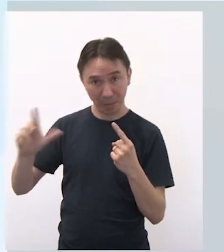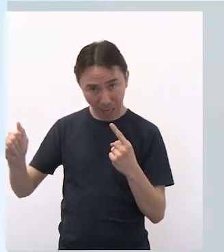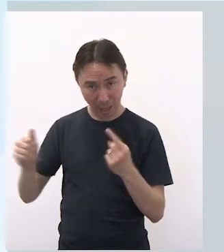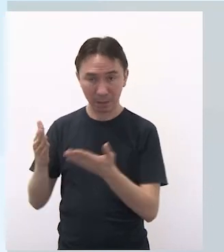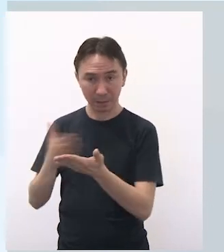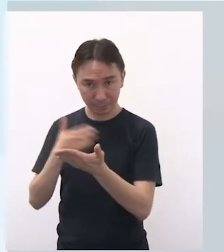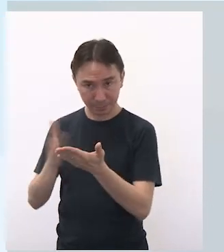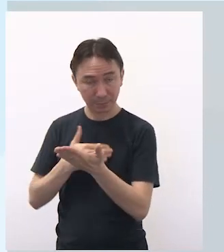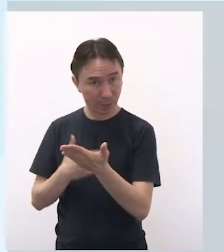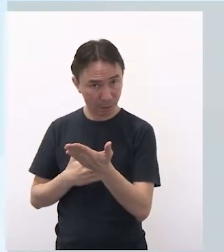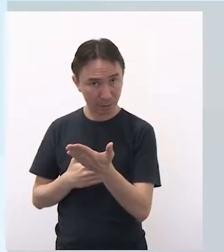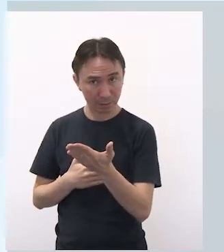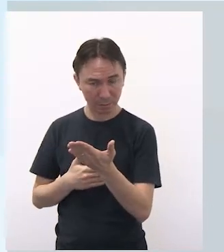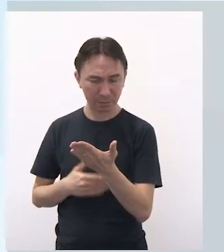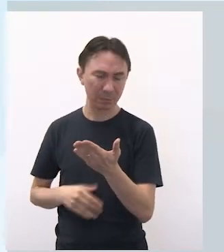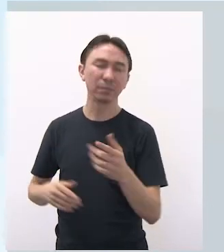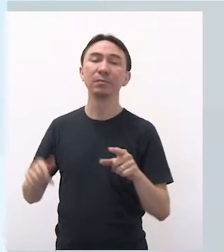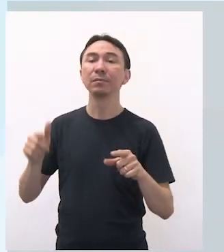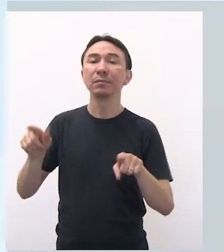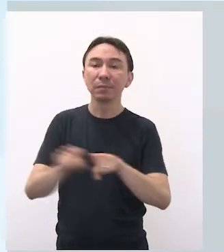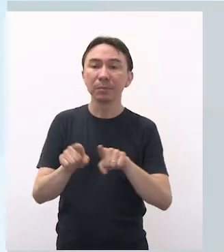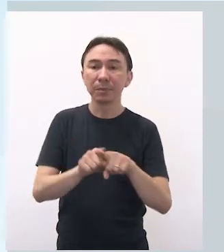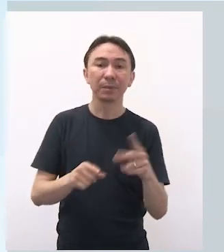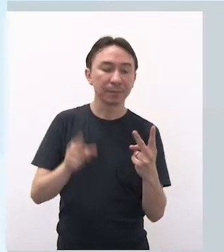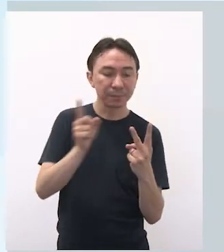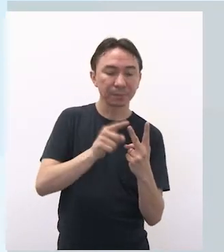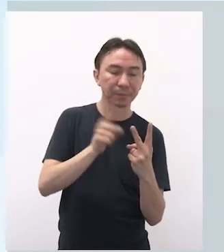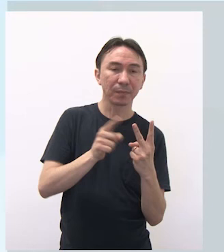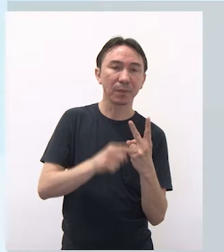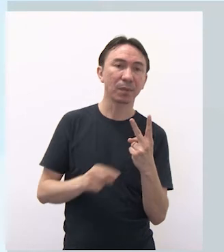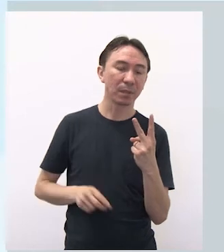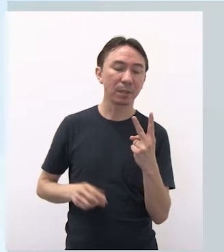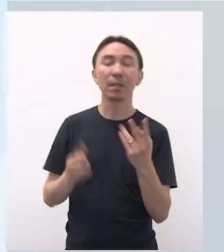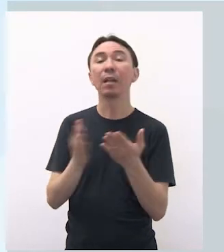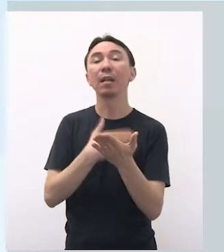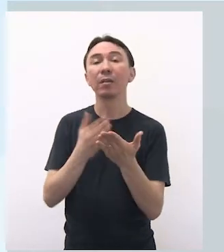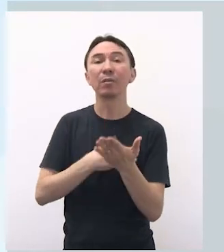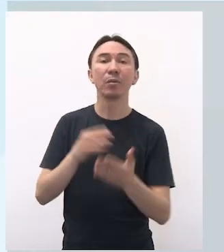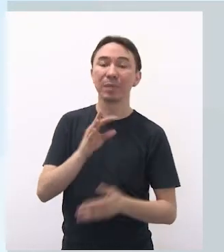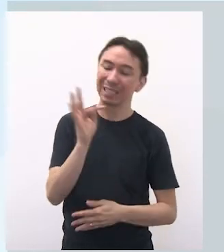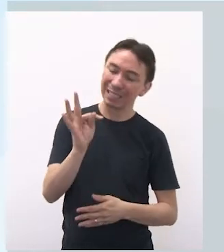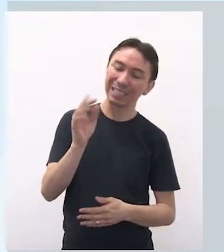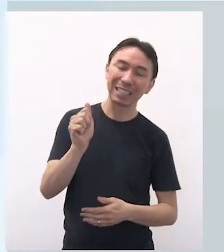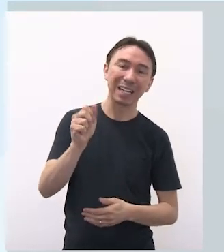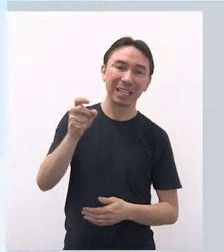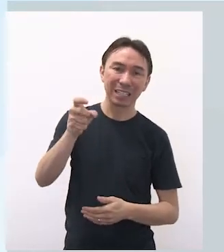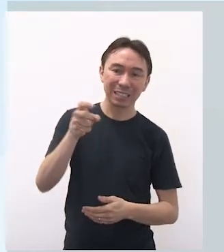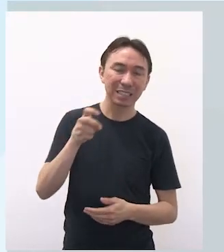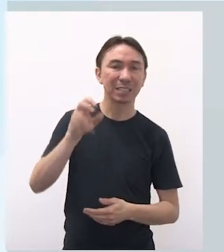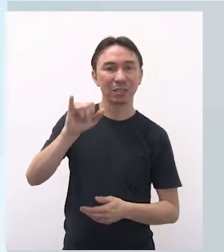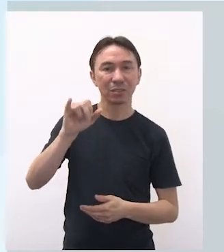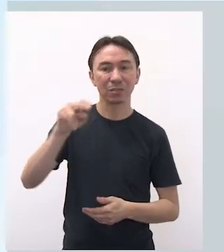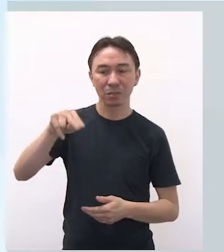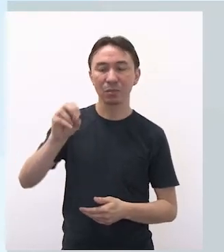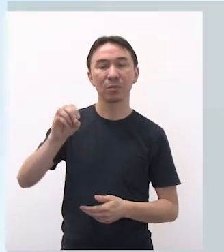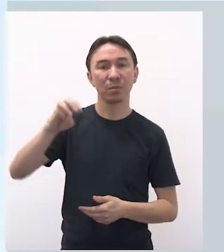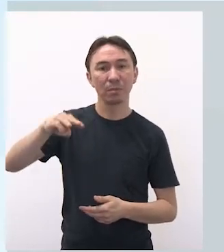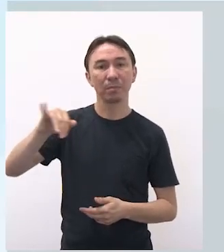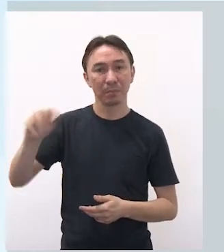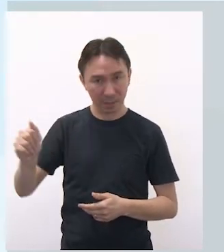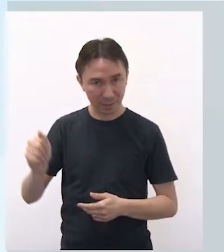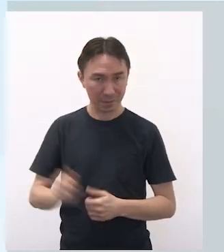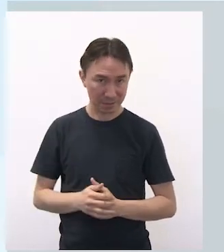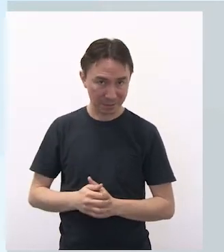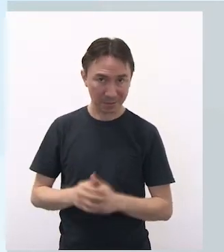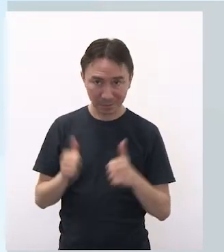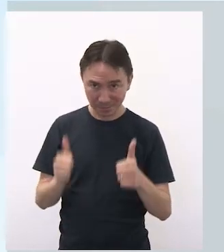um livro pequenininho que chama Taxonomia e os Objetivos Educacionais de Bloom. Então, com isso, a gente encerra nosso